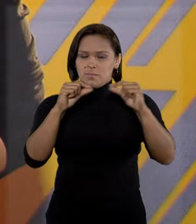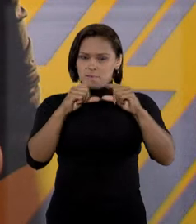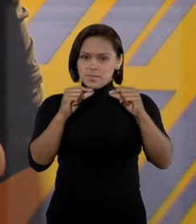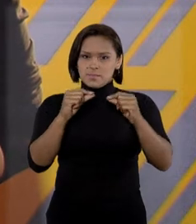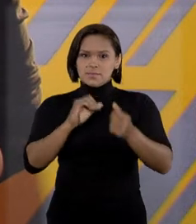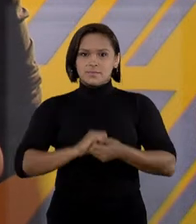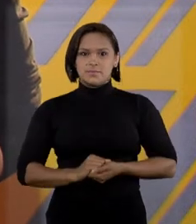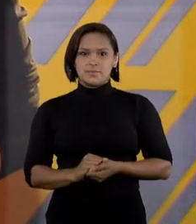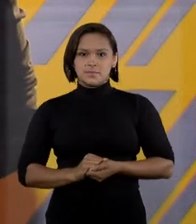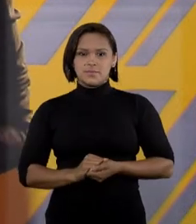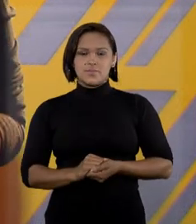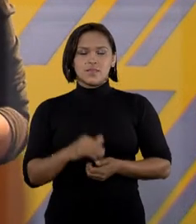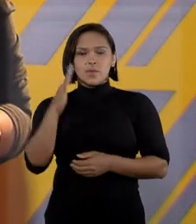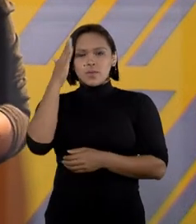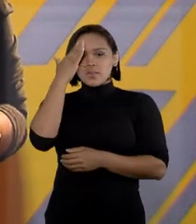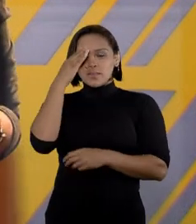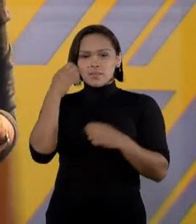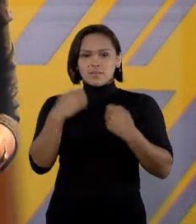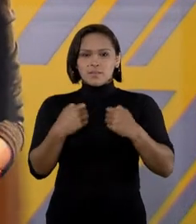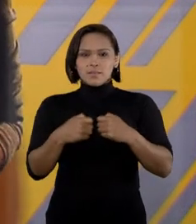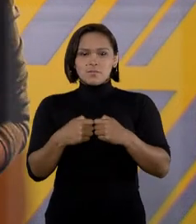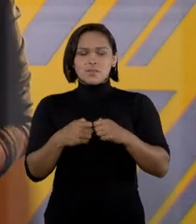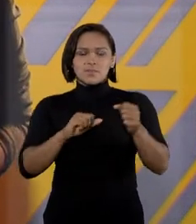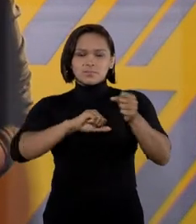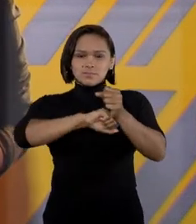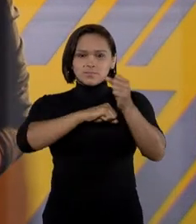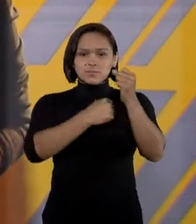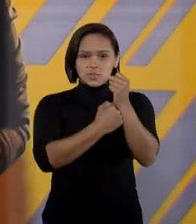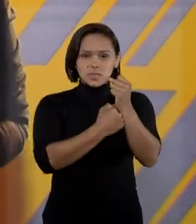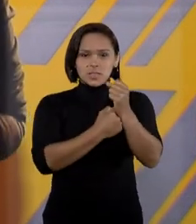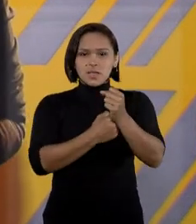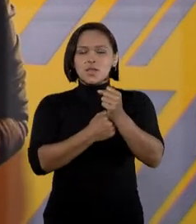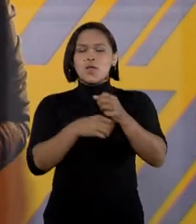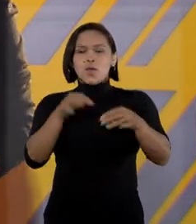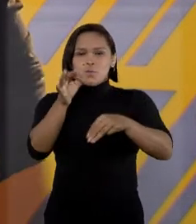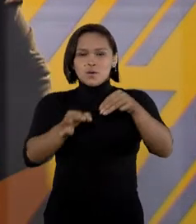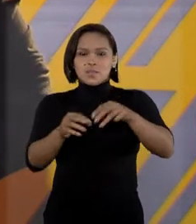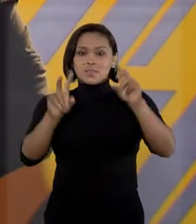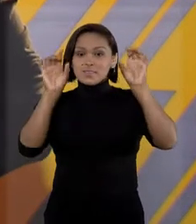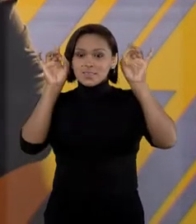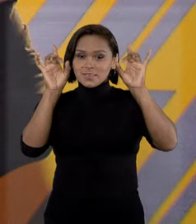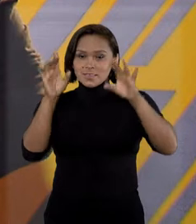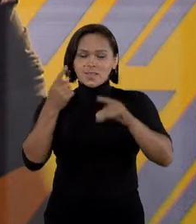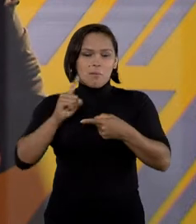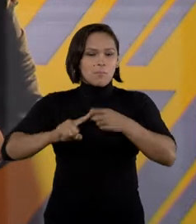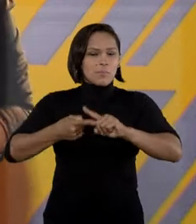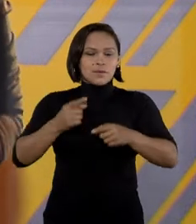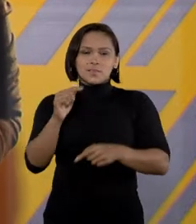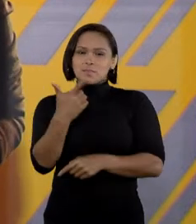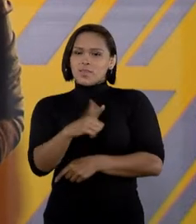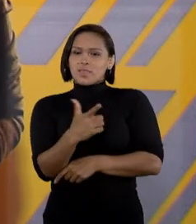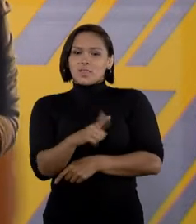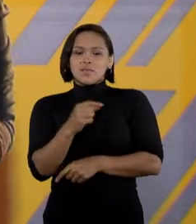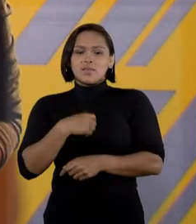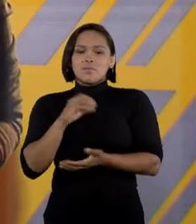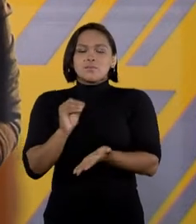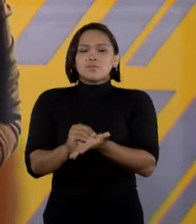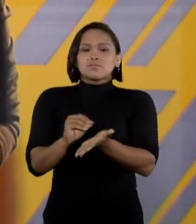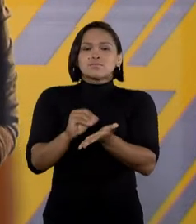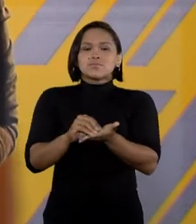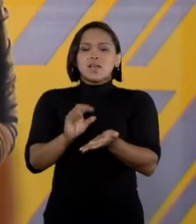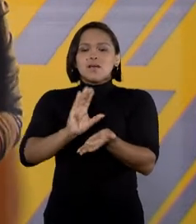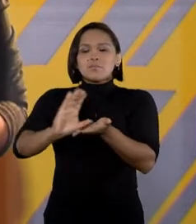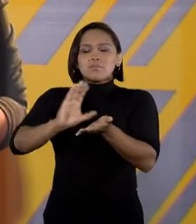Distrito Federal. Ao entender pela necessidade do bloqueio, o ministro destacou que a empresa não tem patrimônio suficiente para